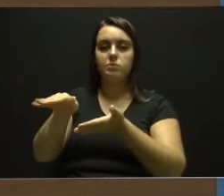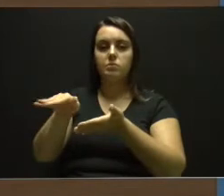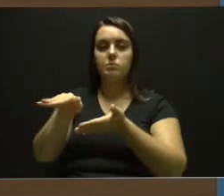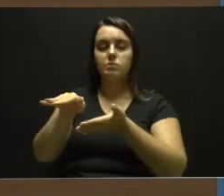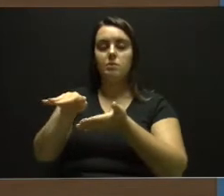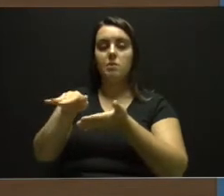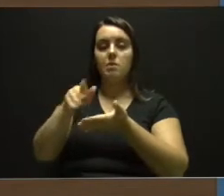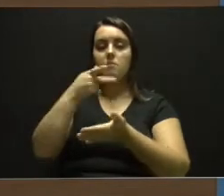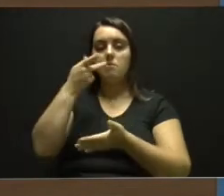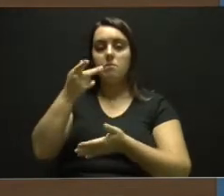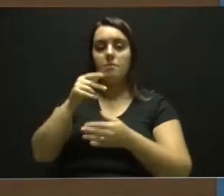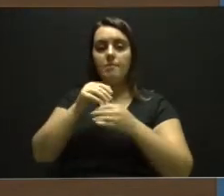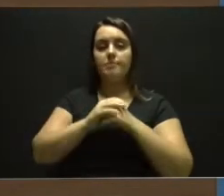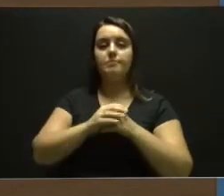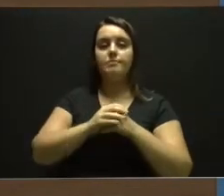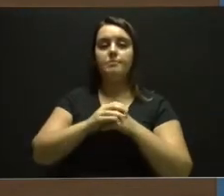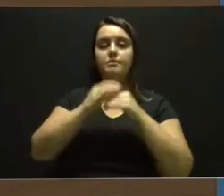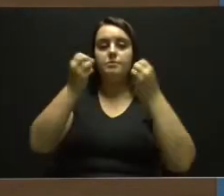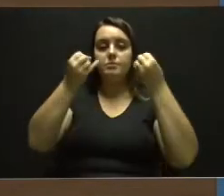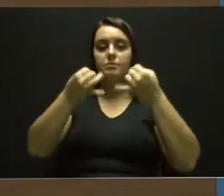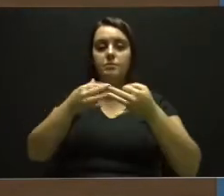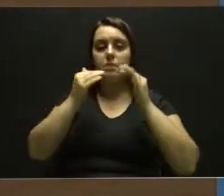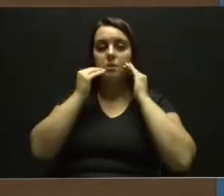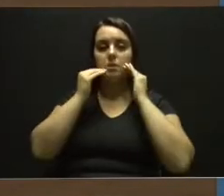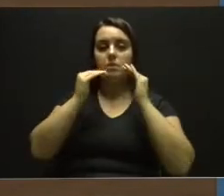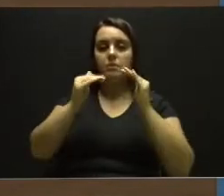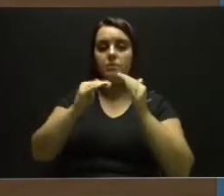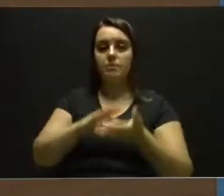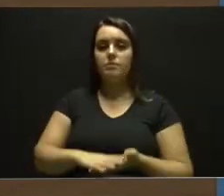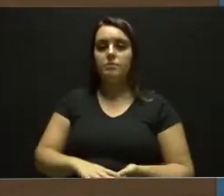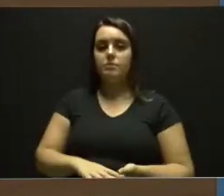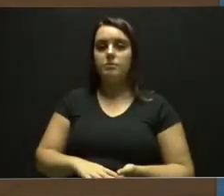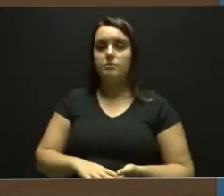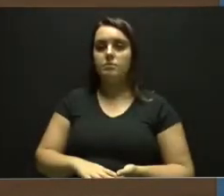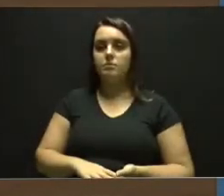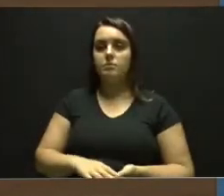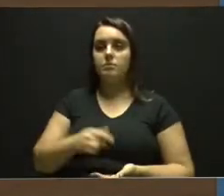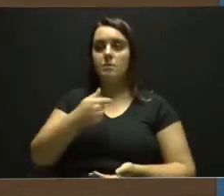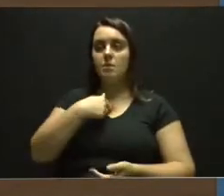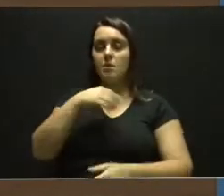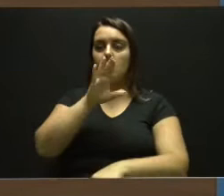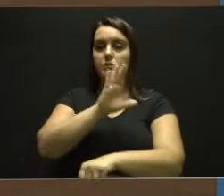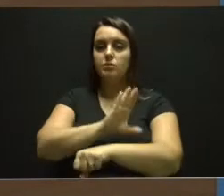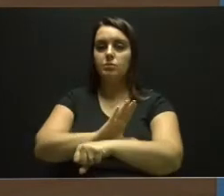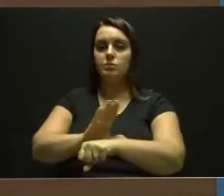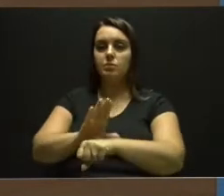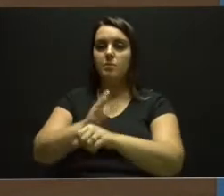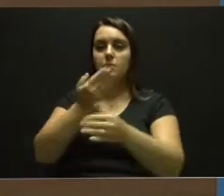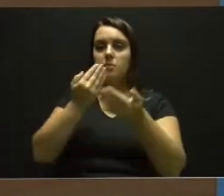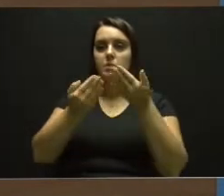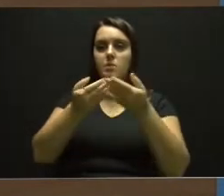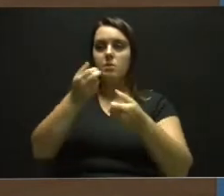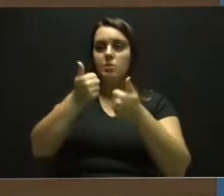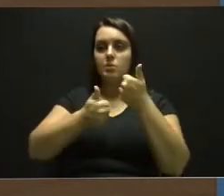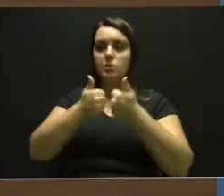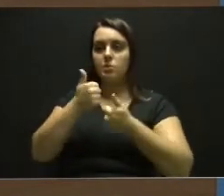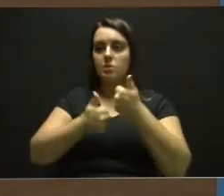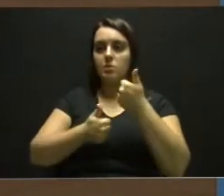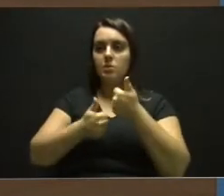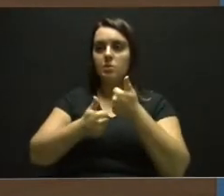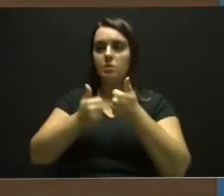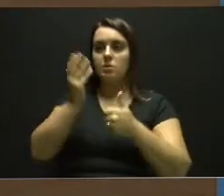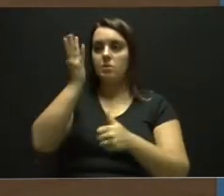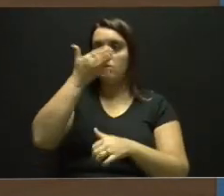europa eu fiz o curso na faculdade federal de santos escolheu a via do esporte coisa